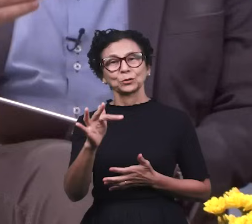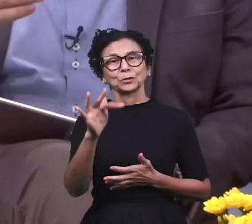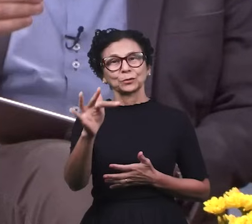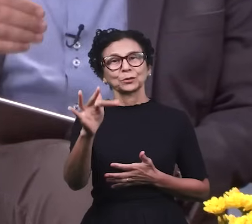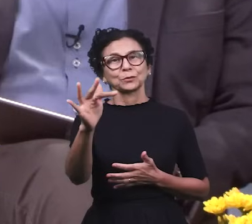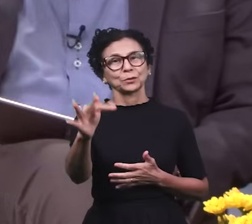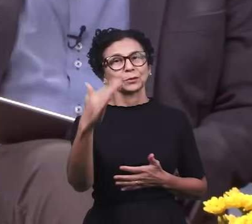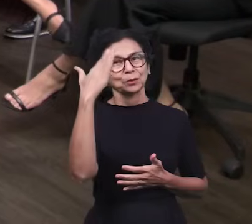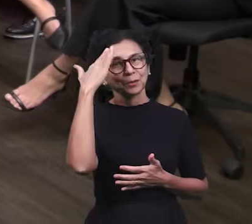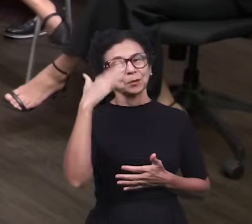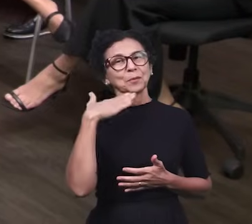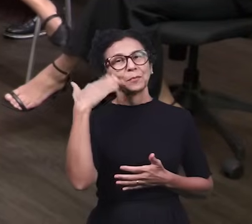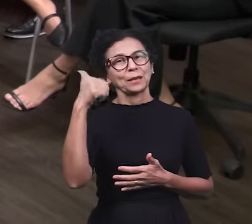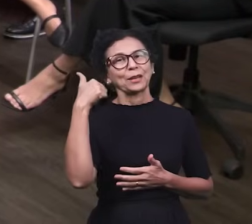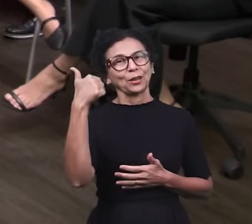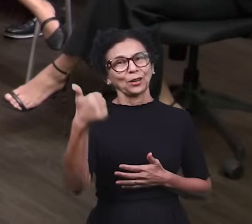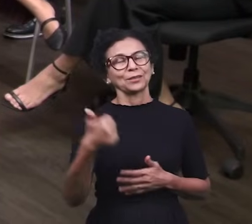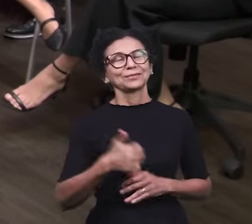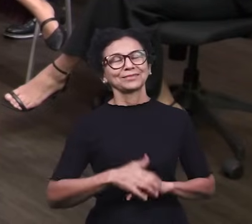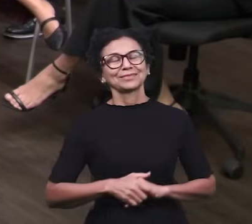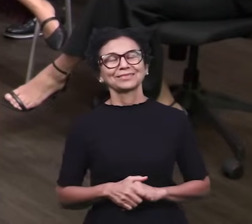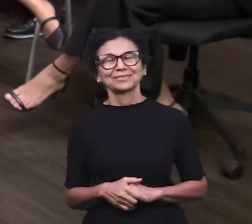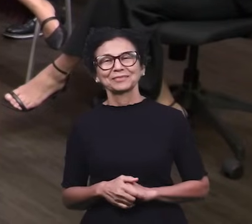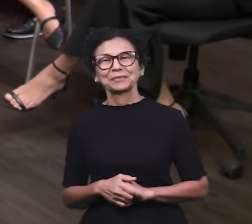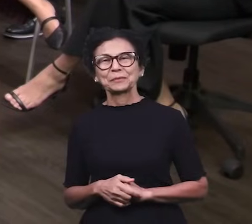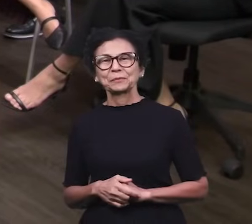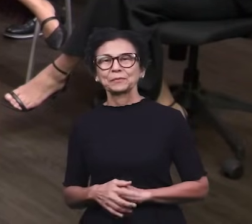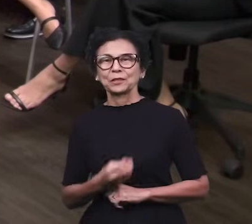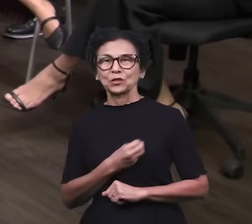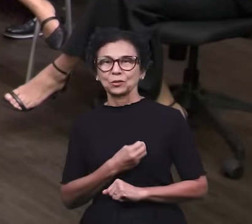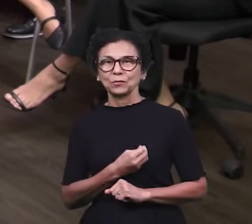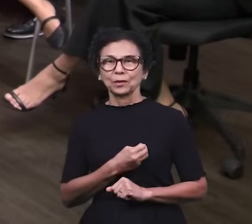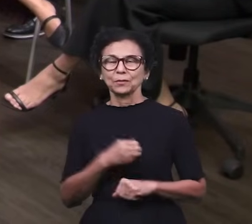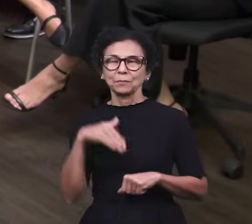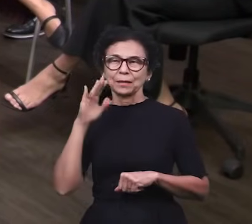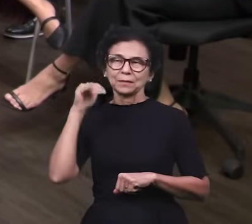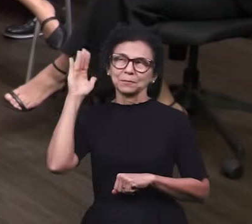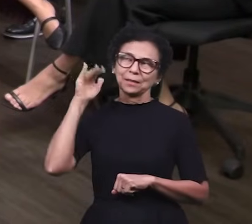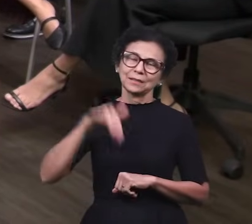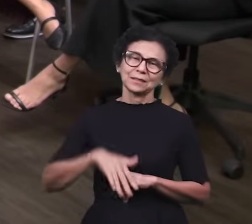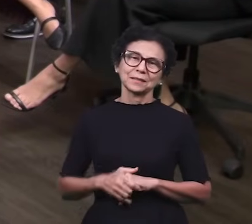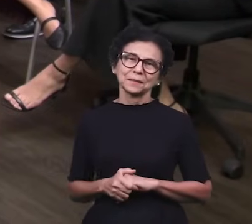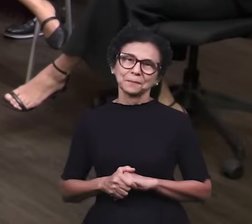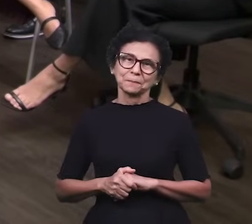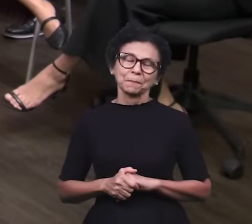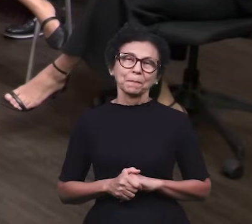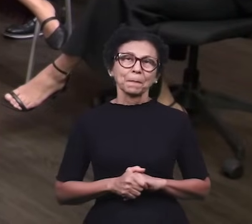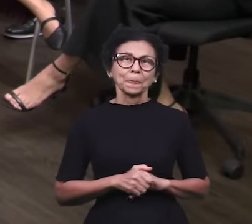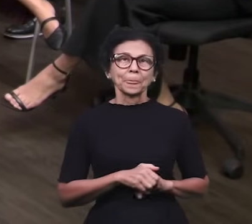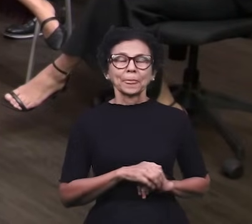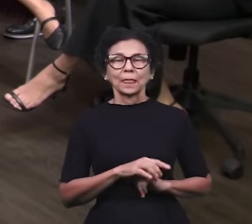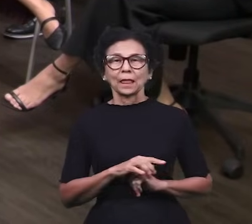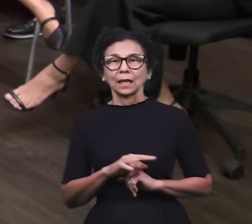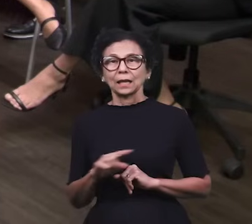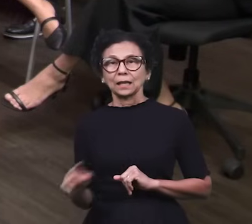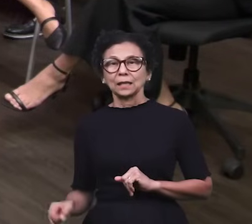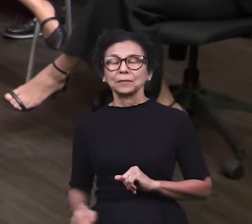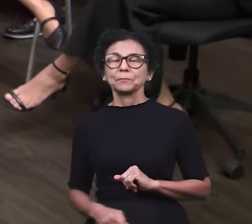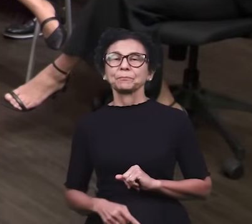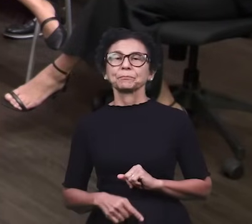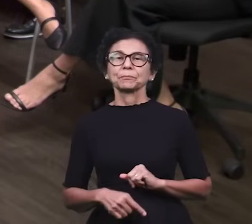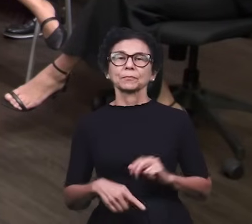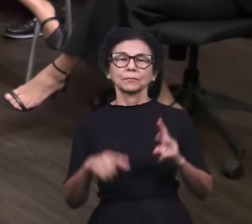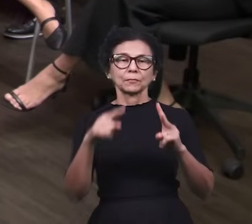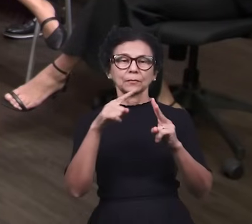mais futuro a gente tem, mais tempo a gente vive. Então você, jovem, esteja levando em consideração isso e tendo esses